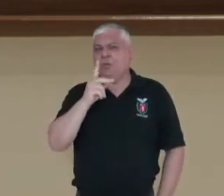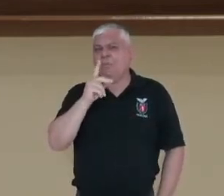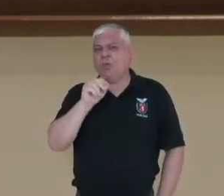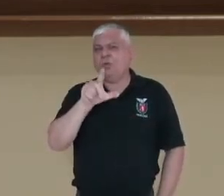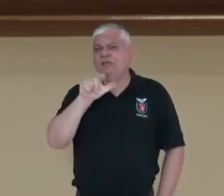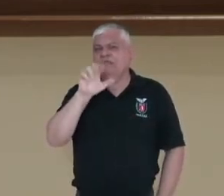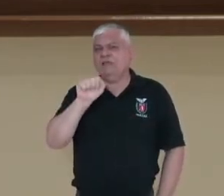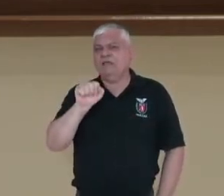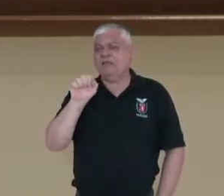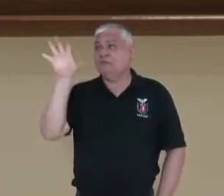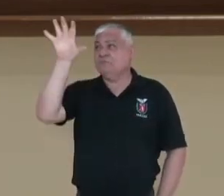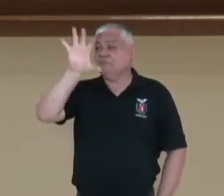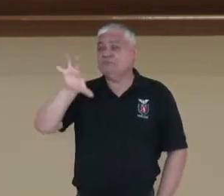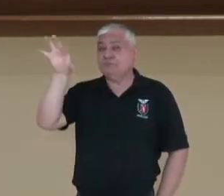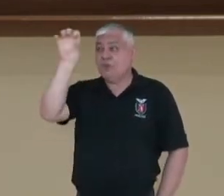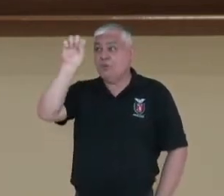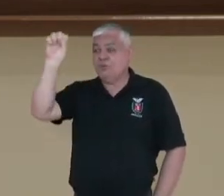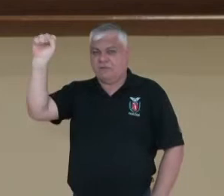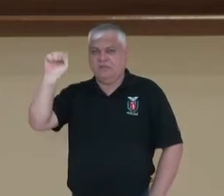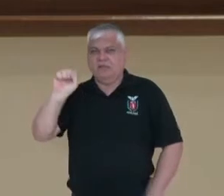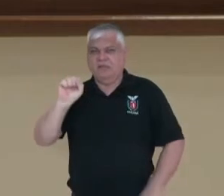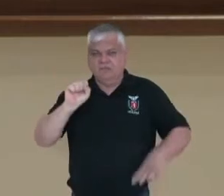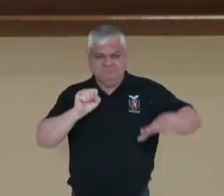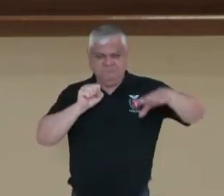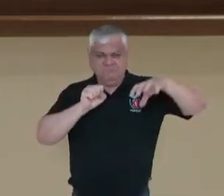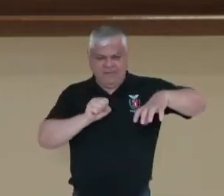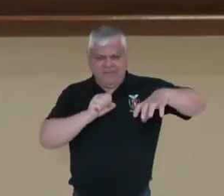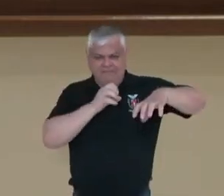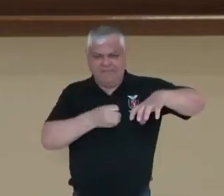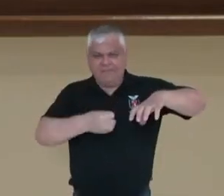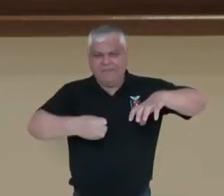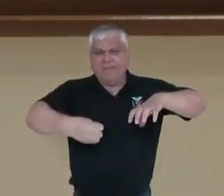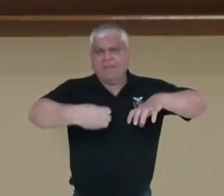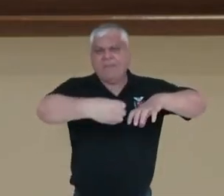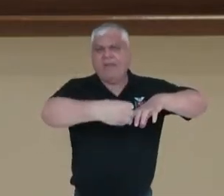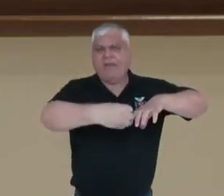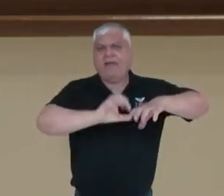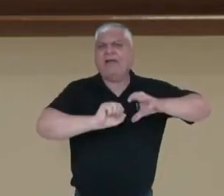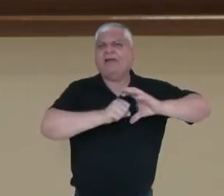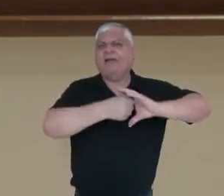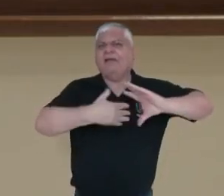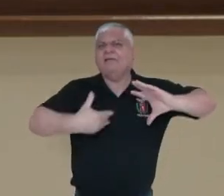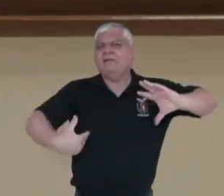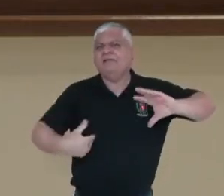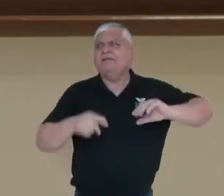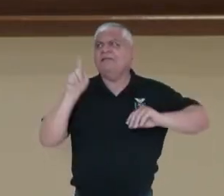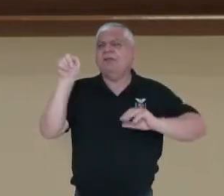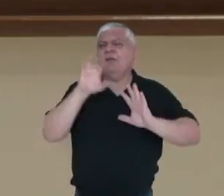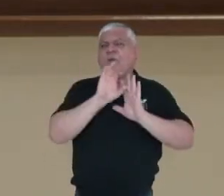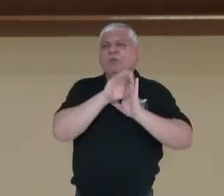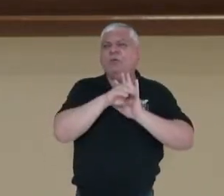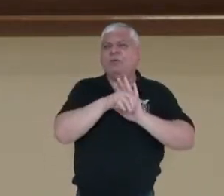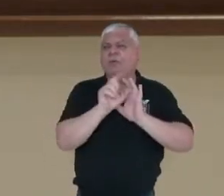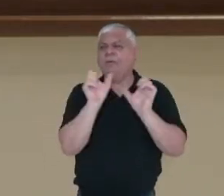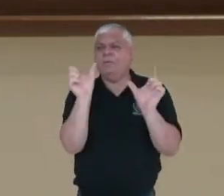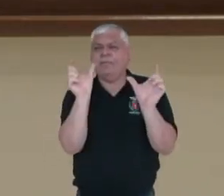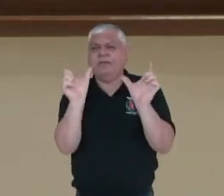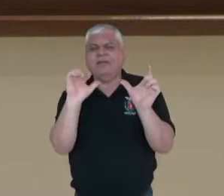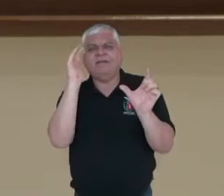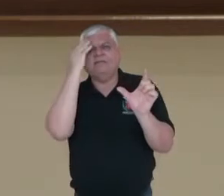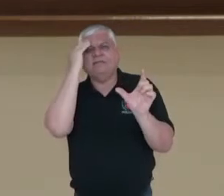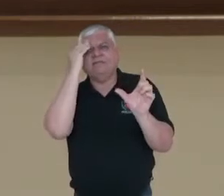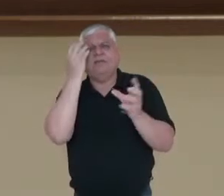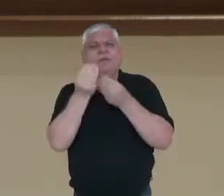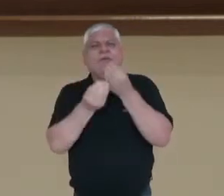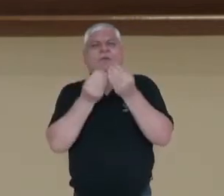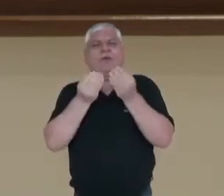Brasil. Que características têm essas áreas e alguns conceitos importantes para entender todo esse